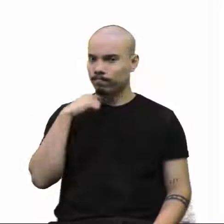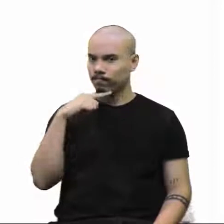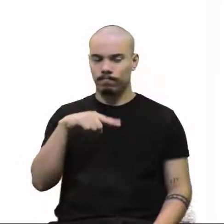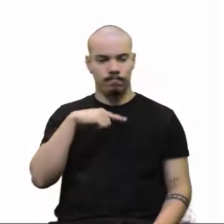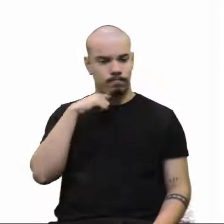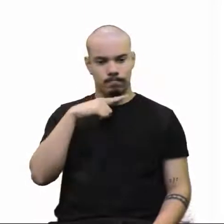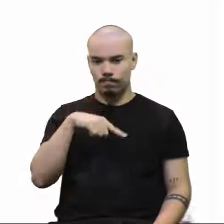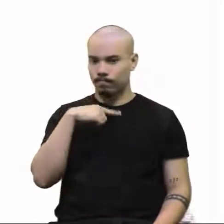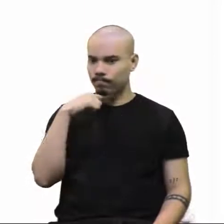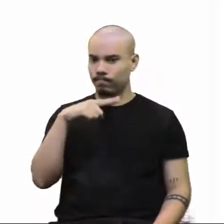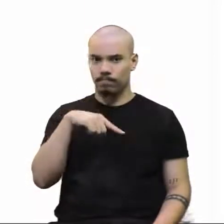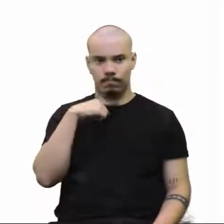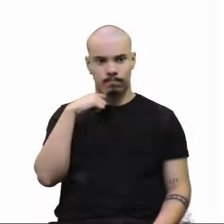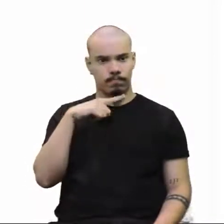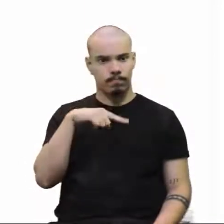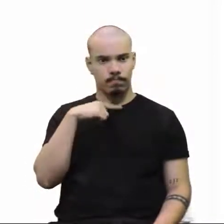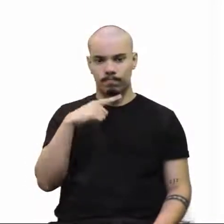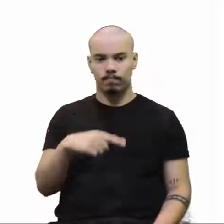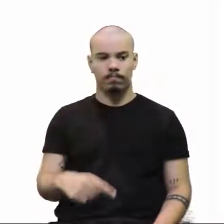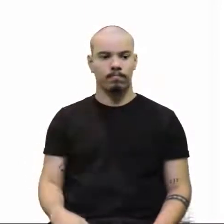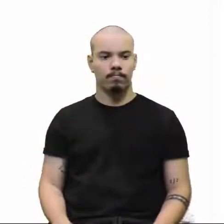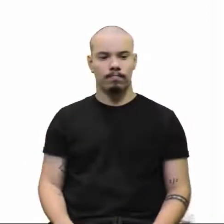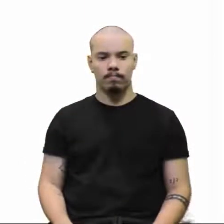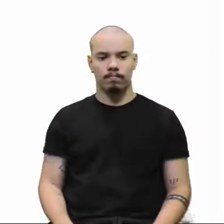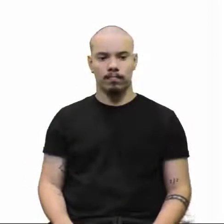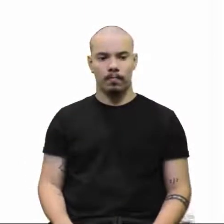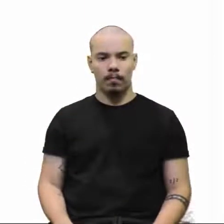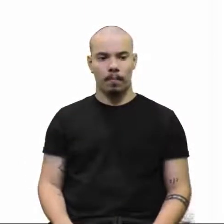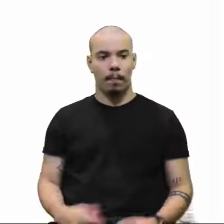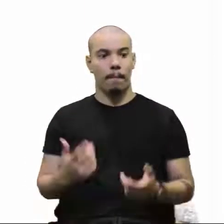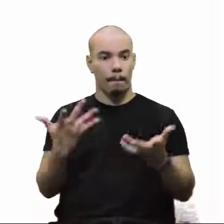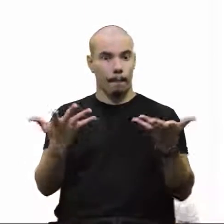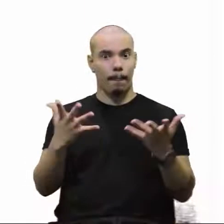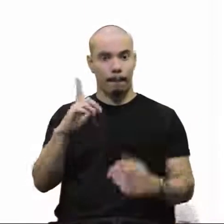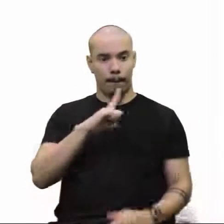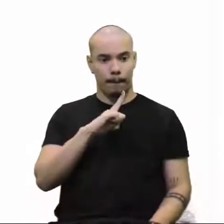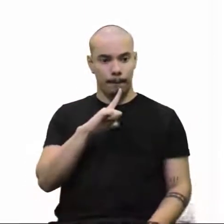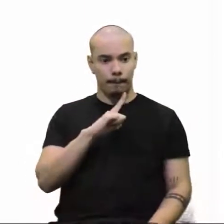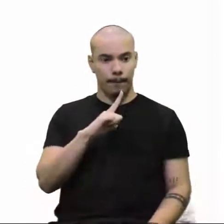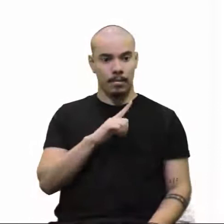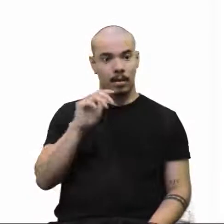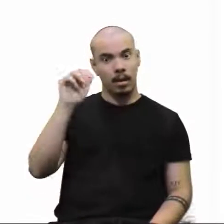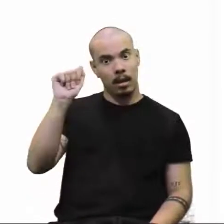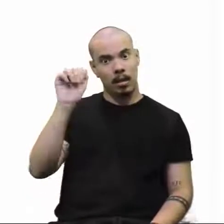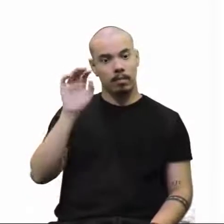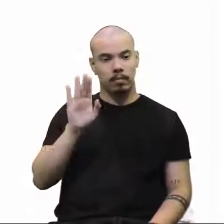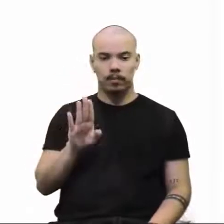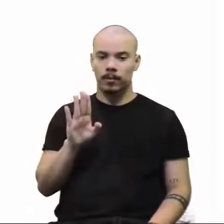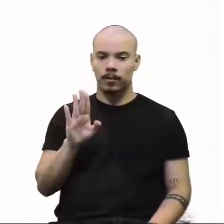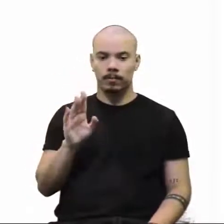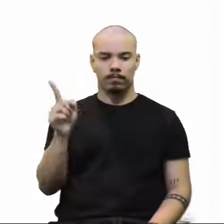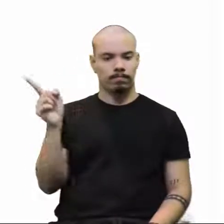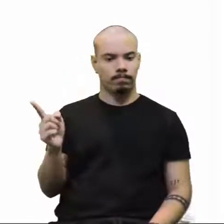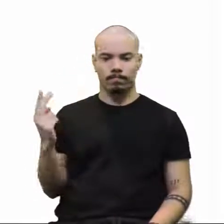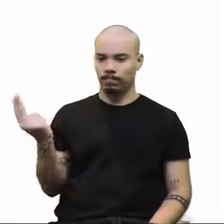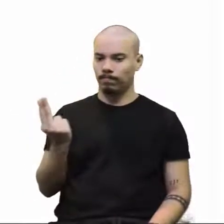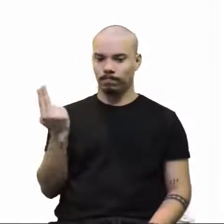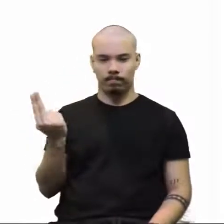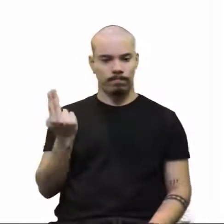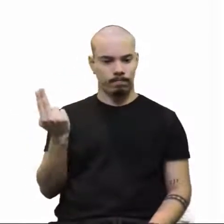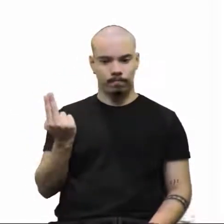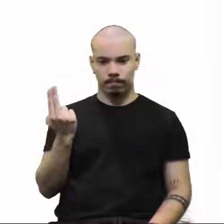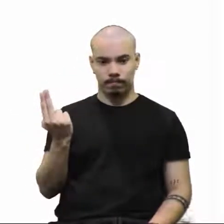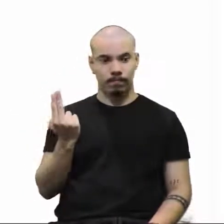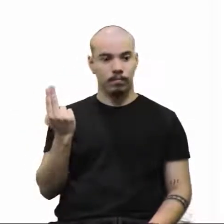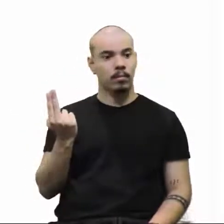do motor de girar, né? É a ideia do motor. Então, temos duas possibilidades. Girar ao redor do eixo X, que é A e B. Campo para cima,